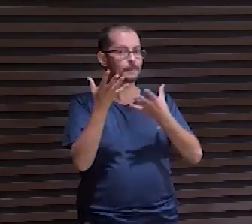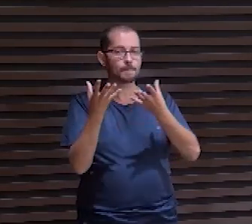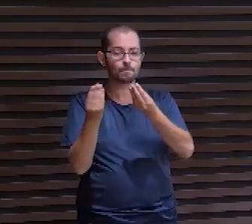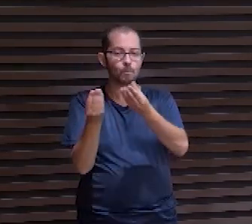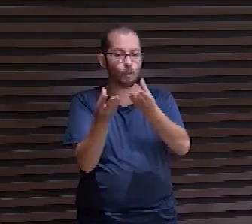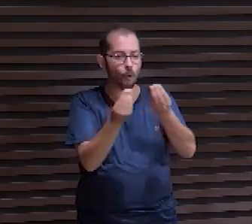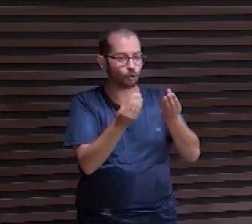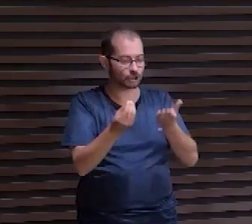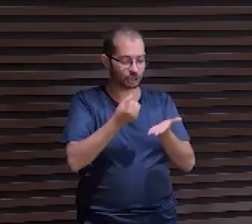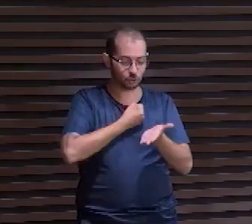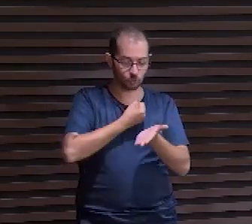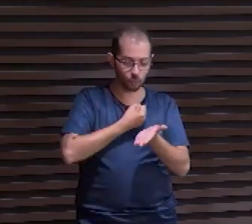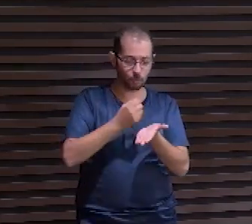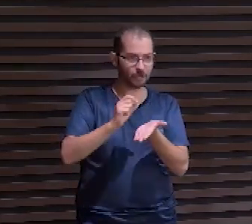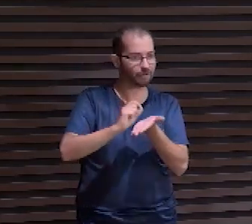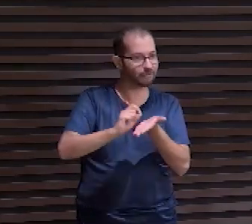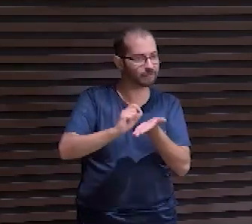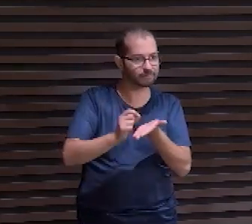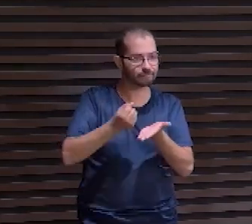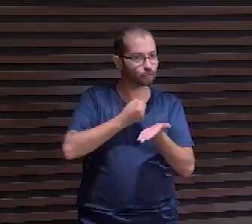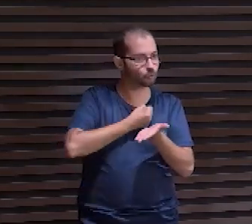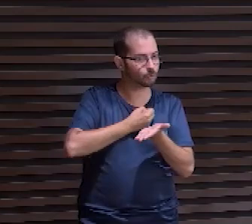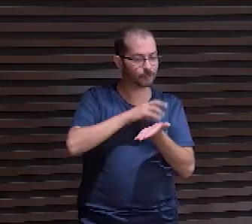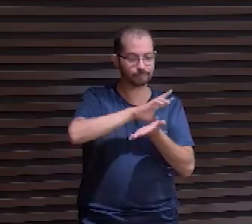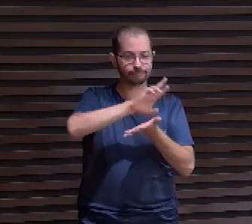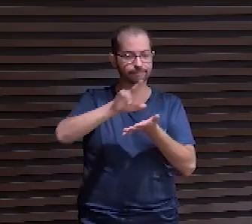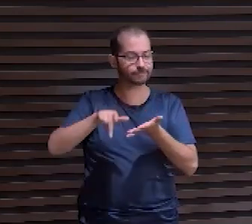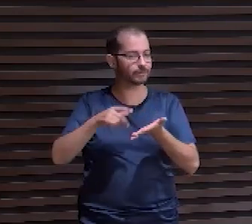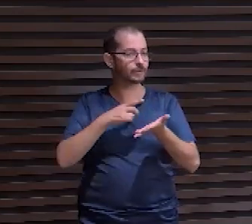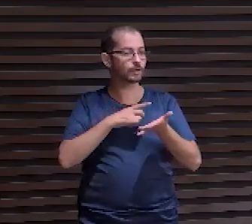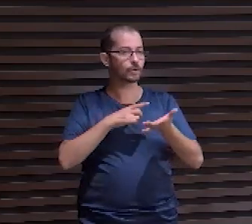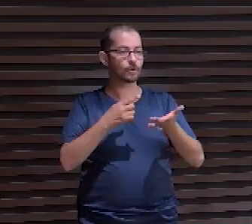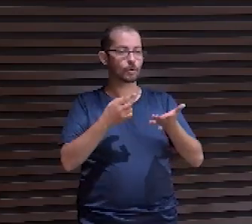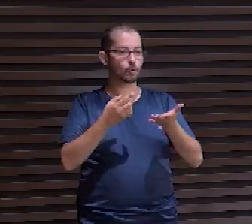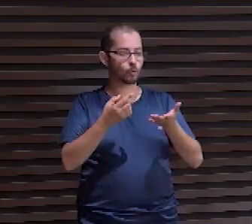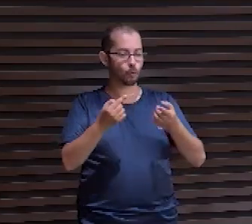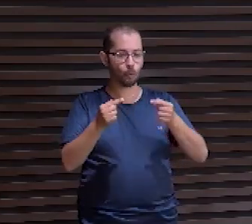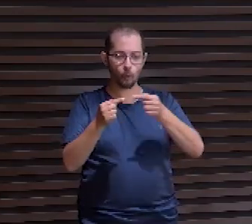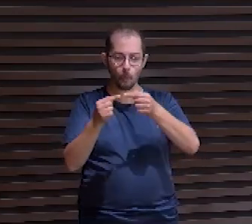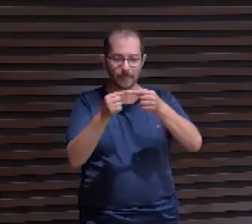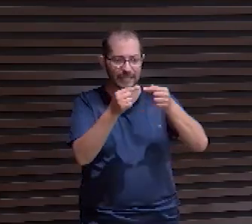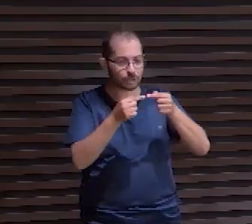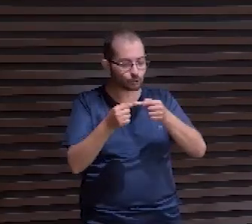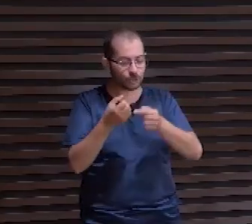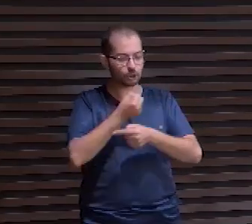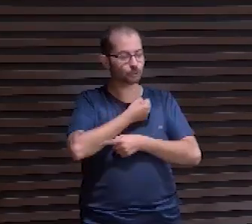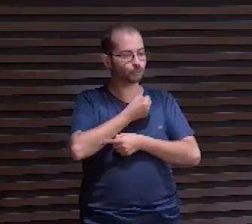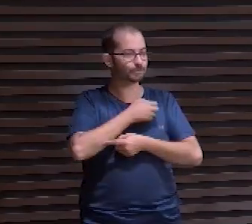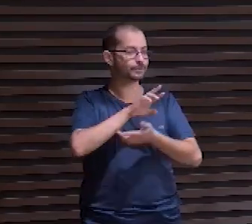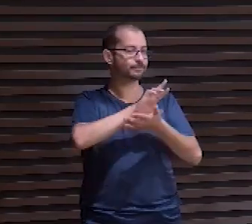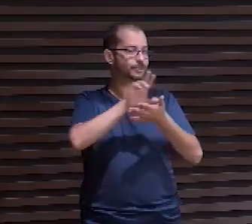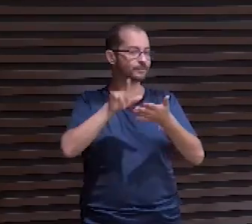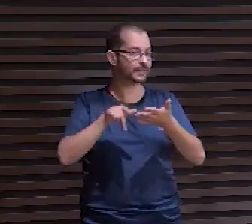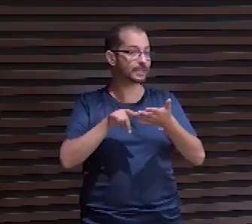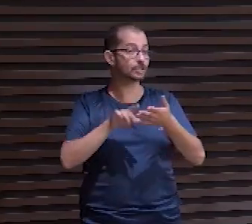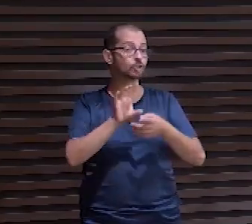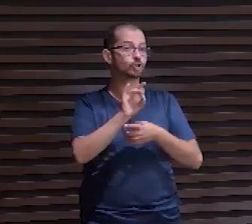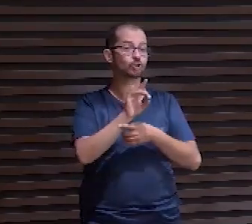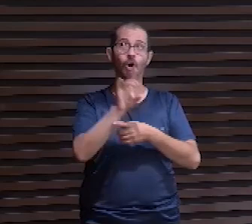números telefônicos e em infinitas combinações possíveis, somente um